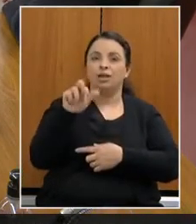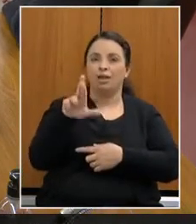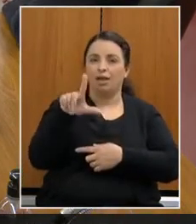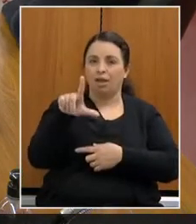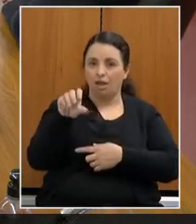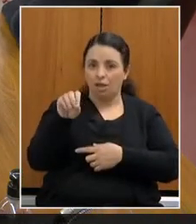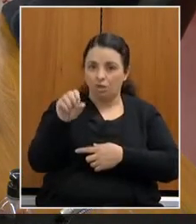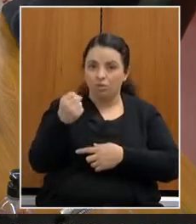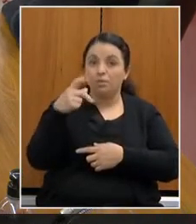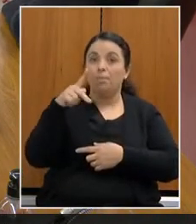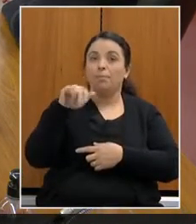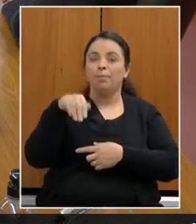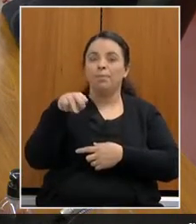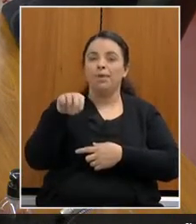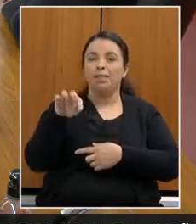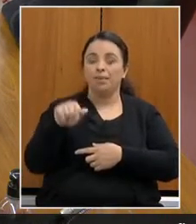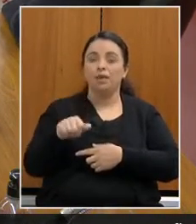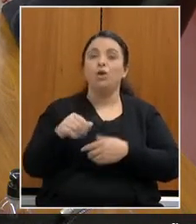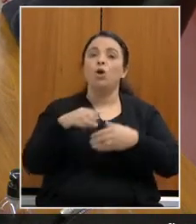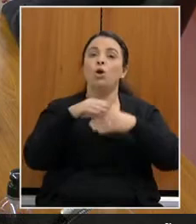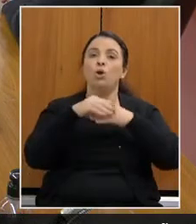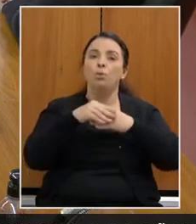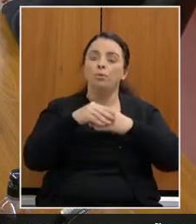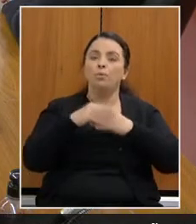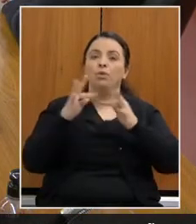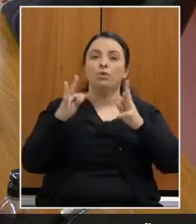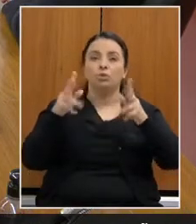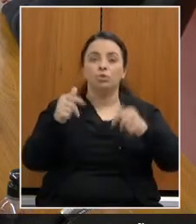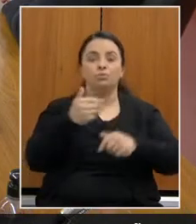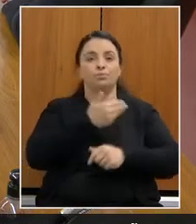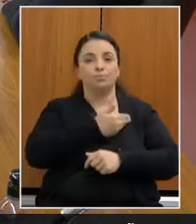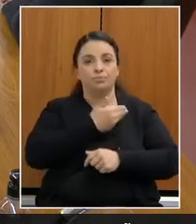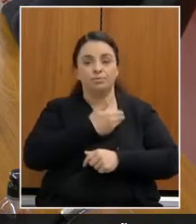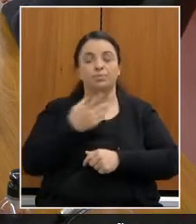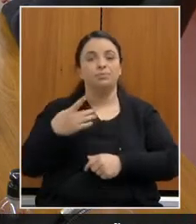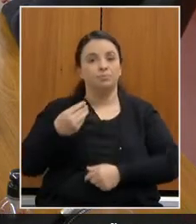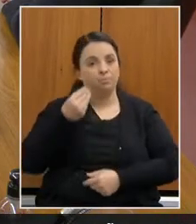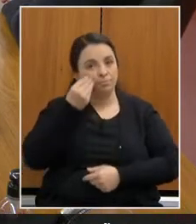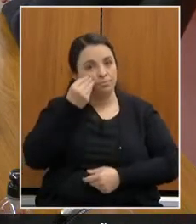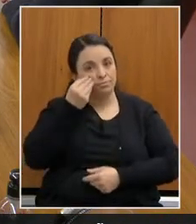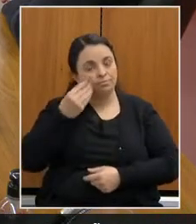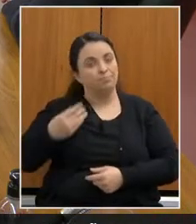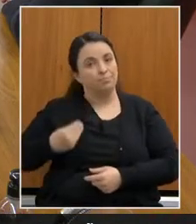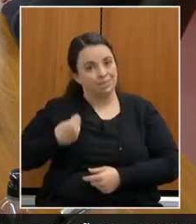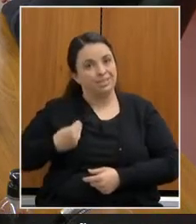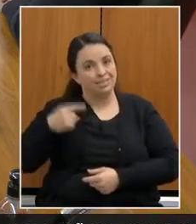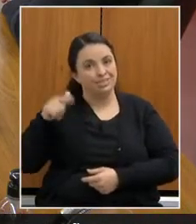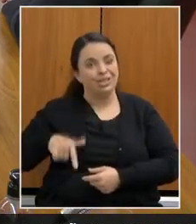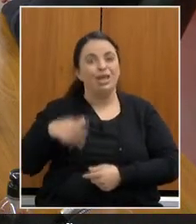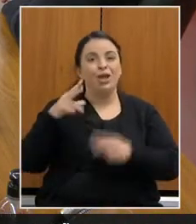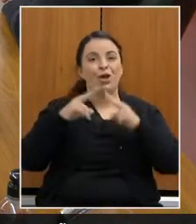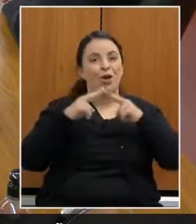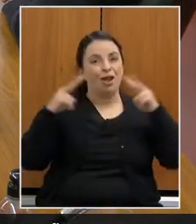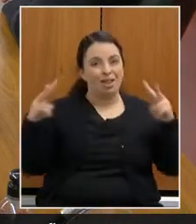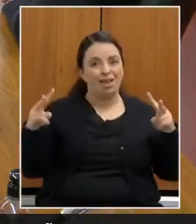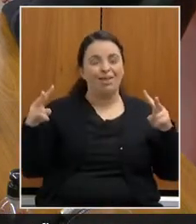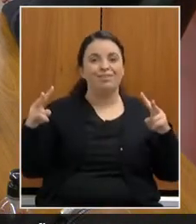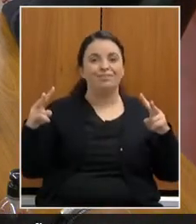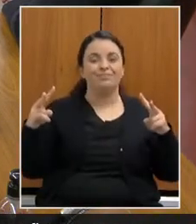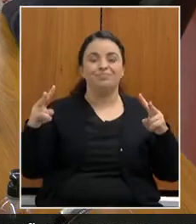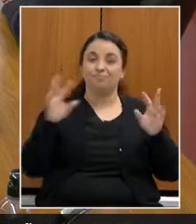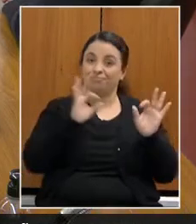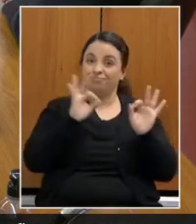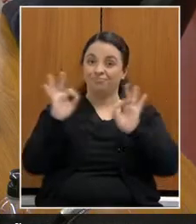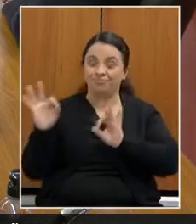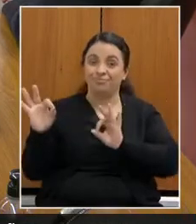cumprimentando a todos os colegas e colegas que estão presentes e na reunião online ao nosso